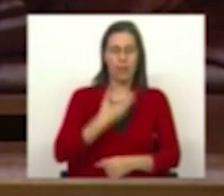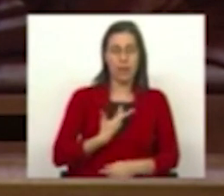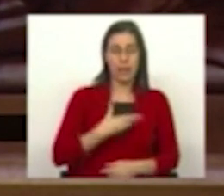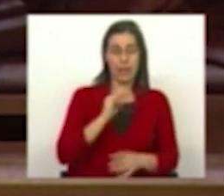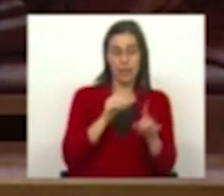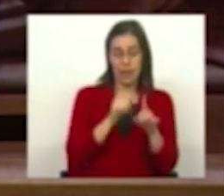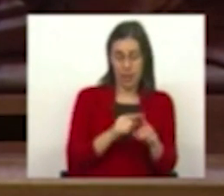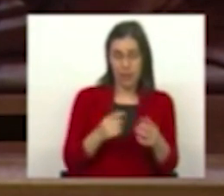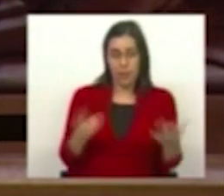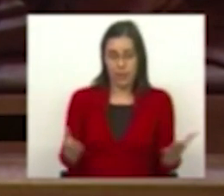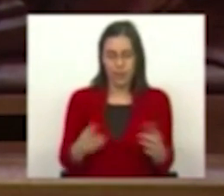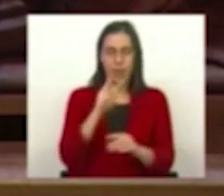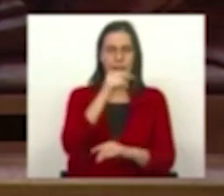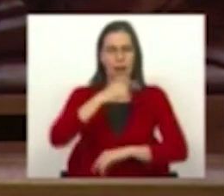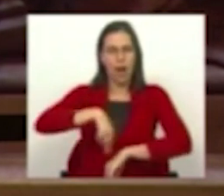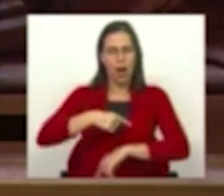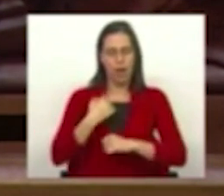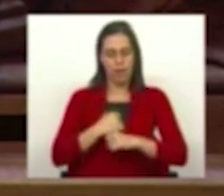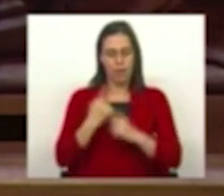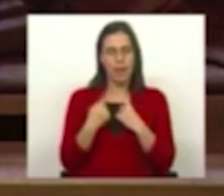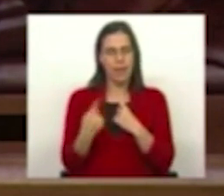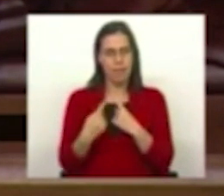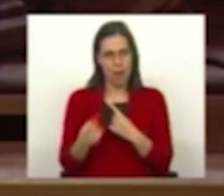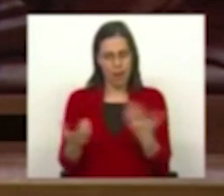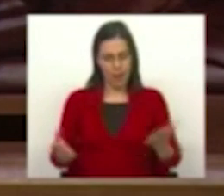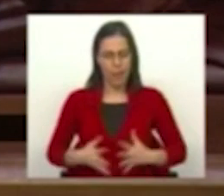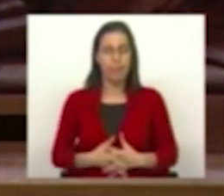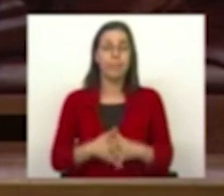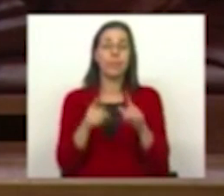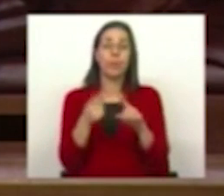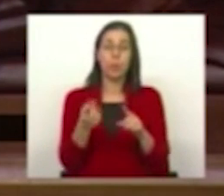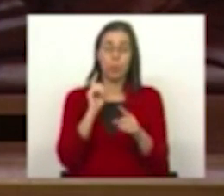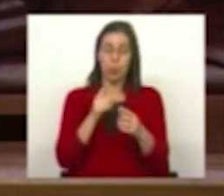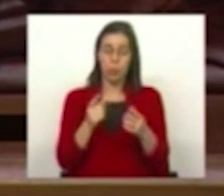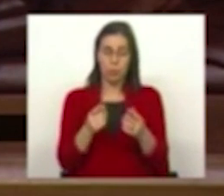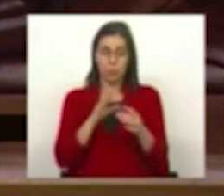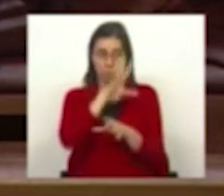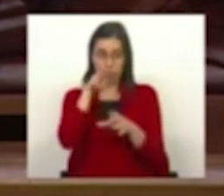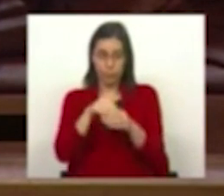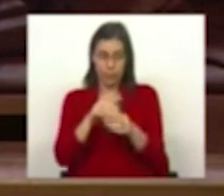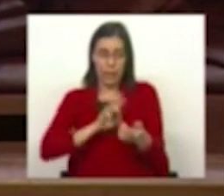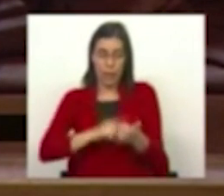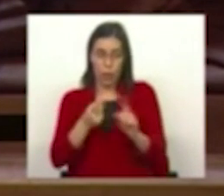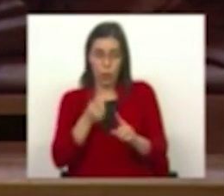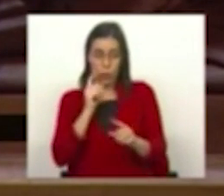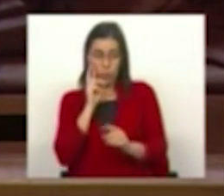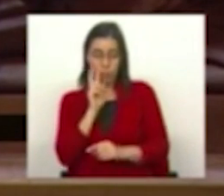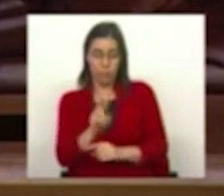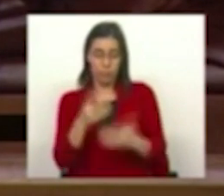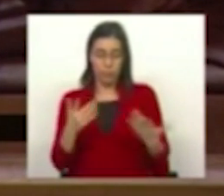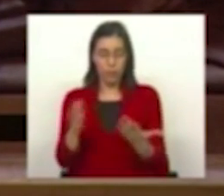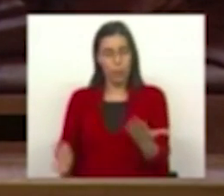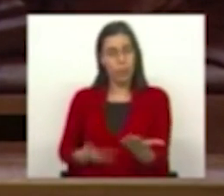PSD-CDS, designadamente as 35 horas de trabalho semanal. Não é esse o ritmo e a abrangência que encontramos